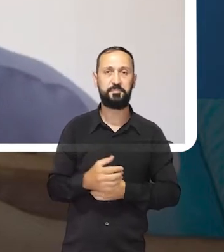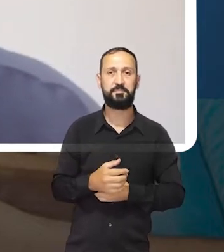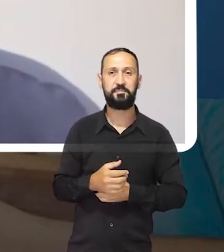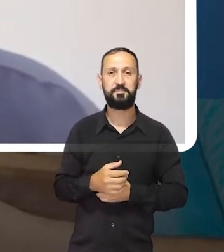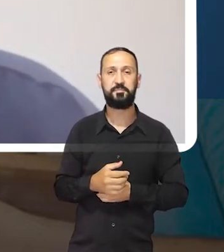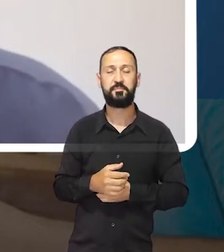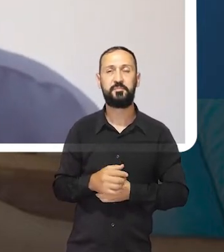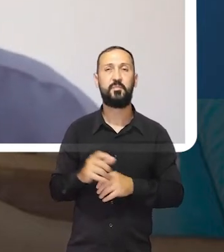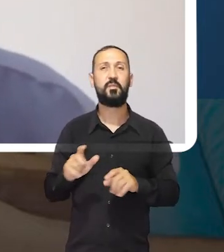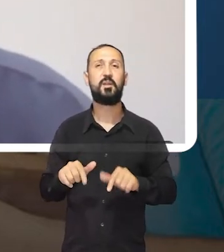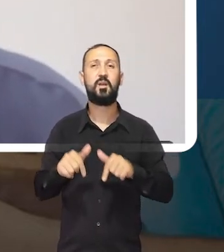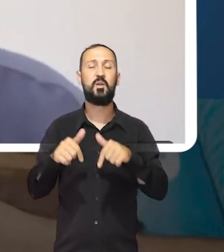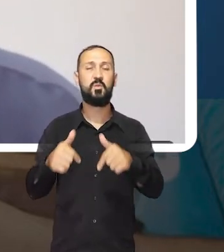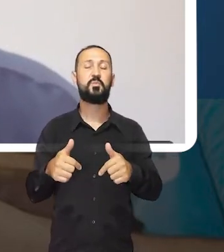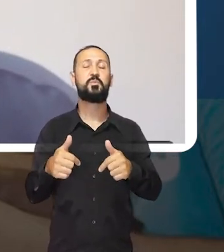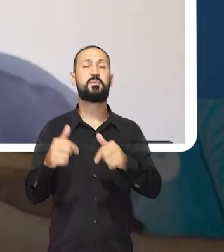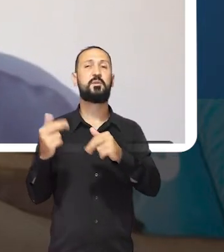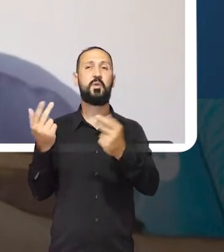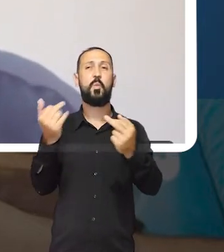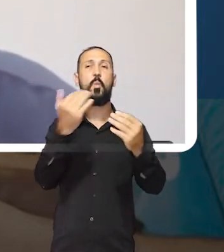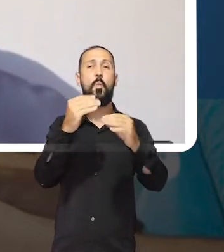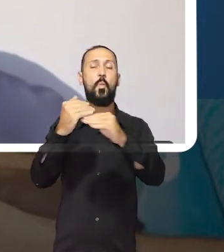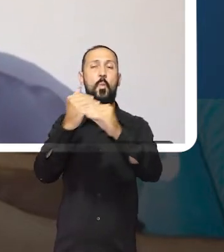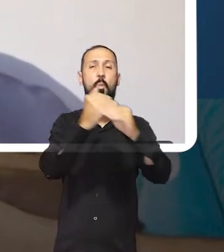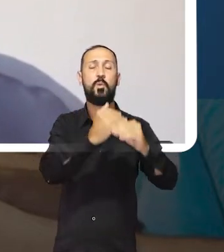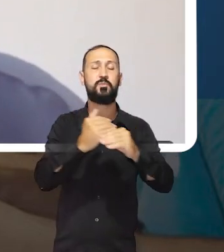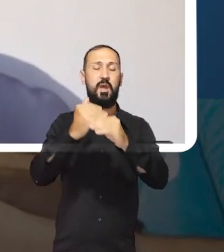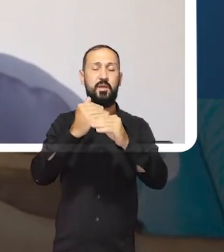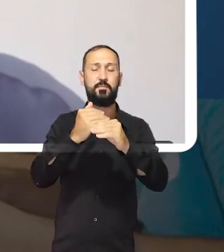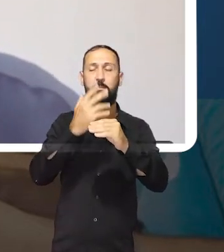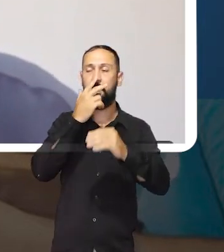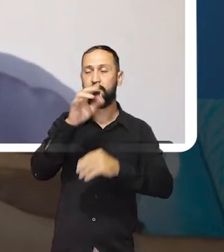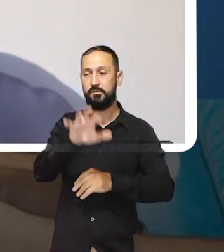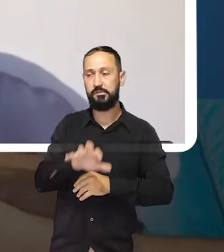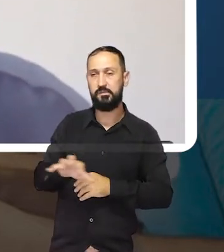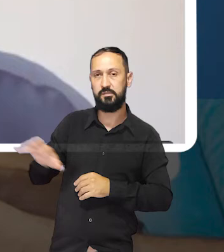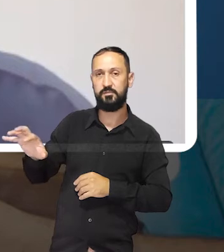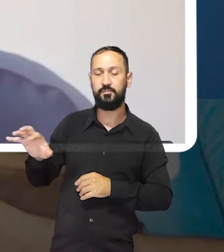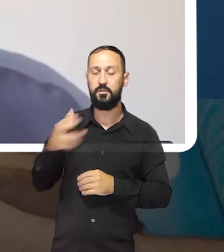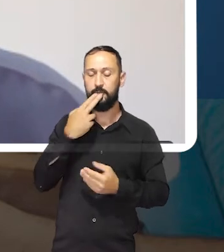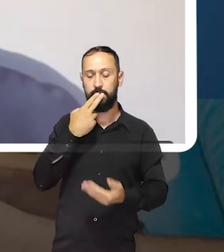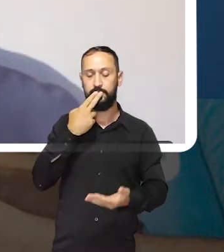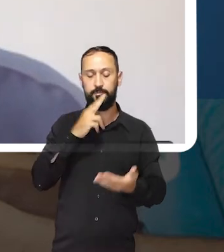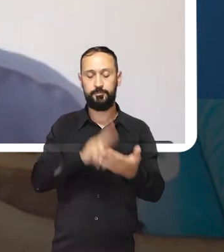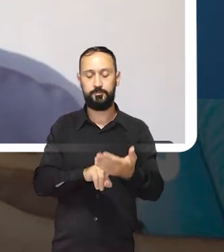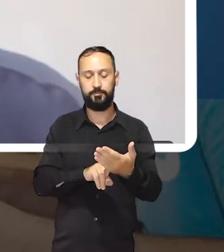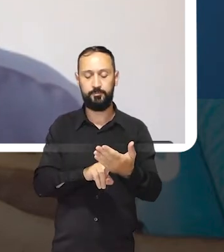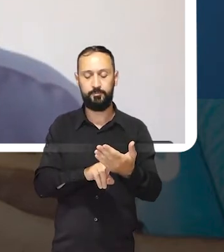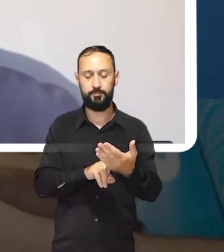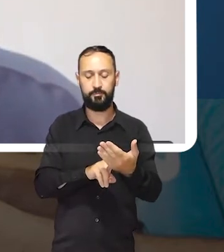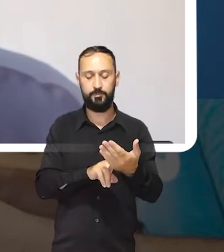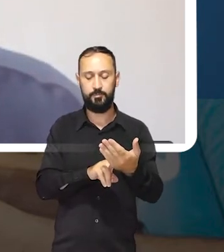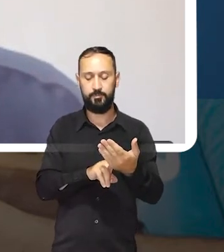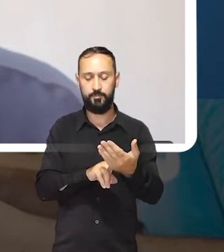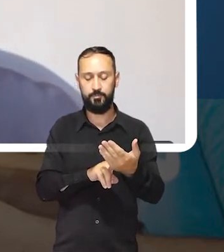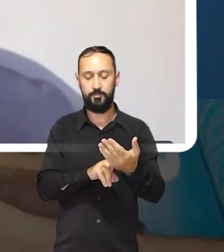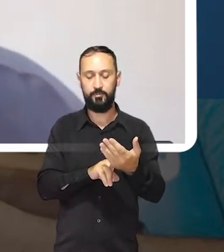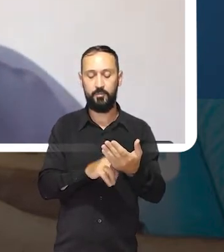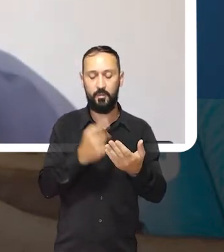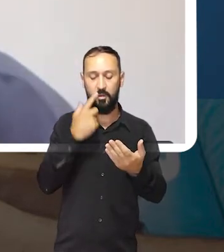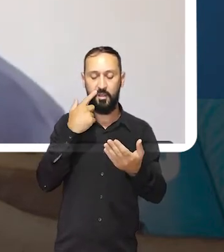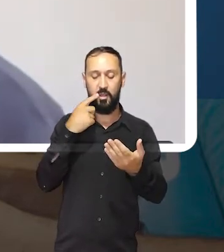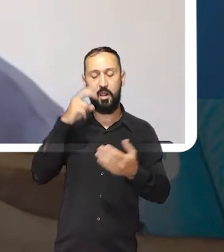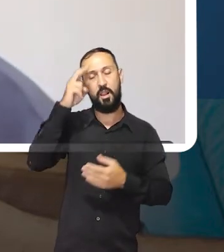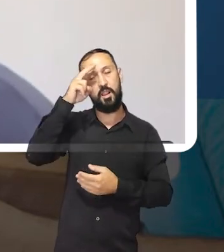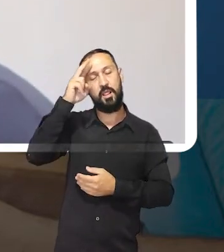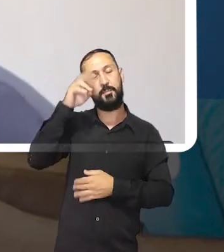né? Então, a luta por igualdade fica um pouco por fora. E as cartas são, como eu